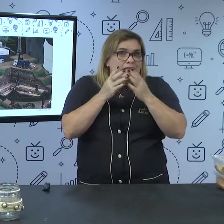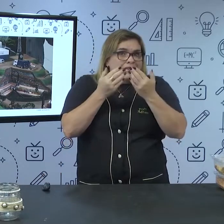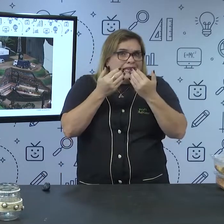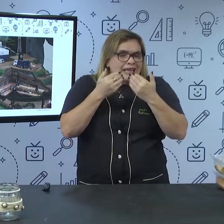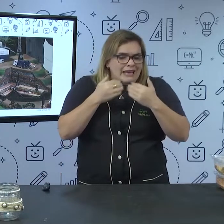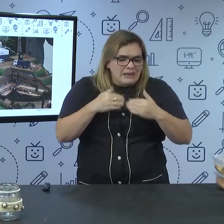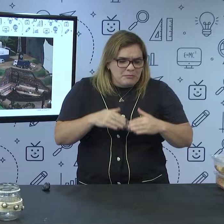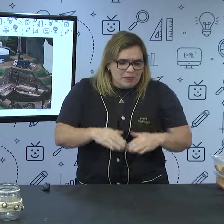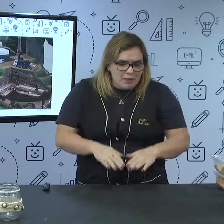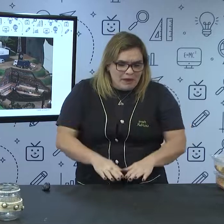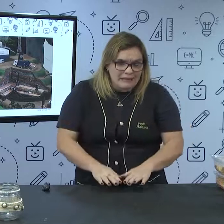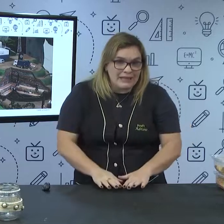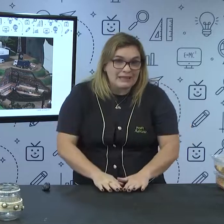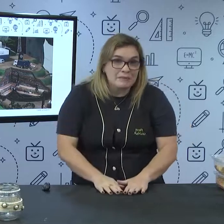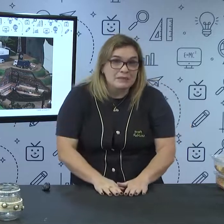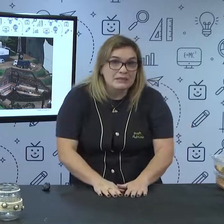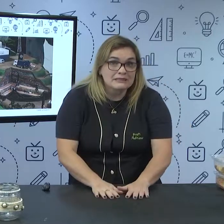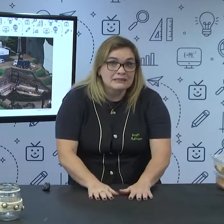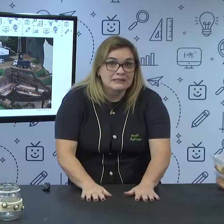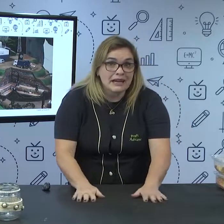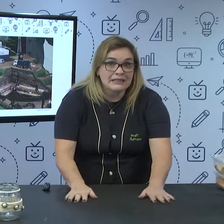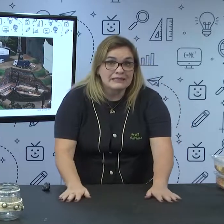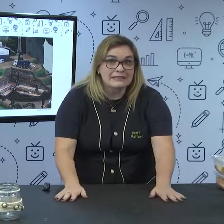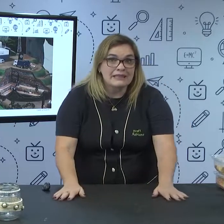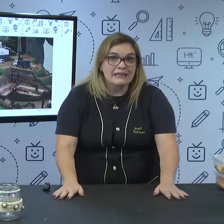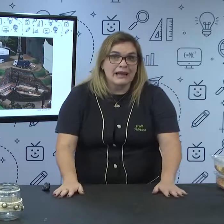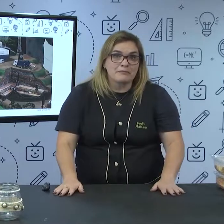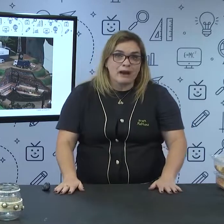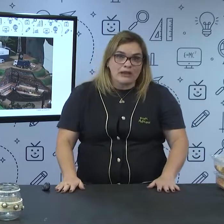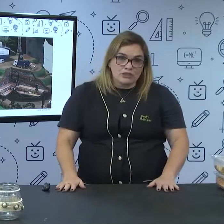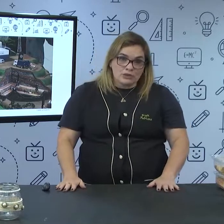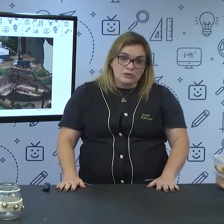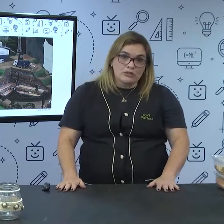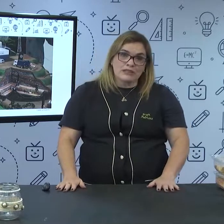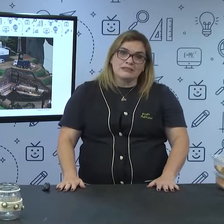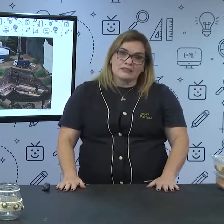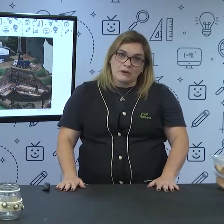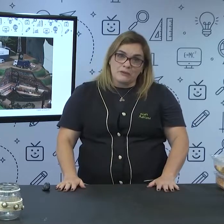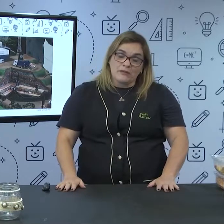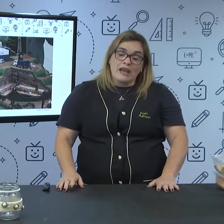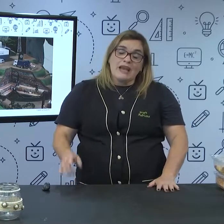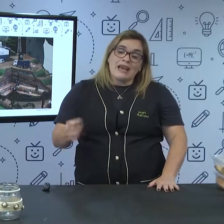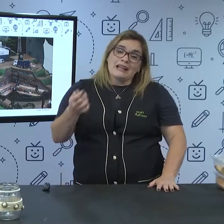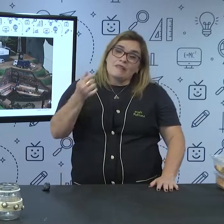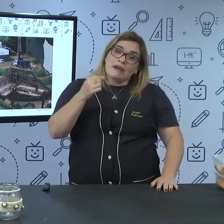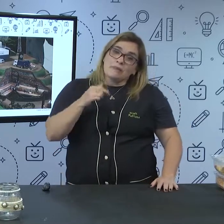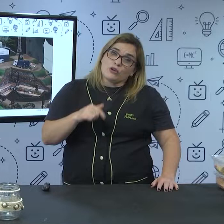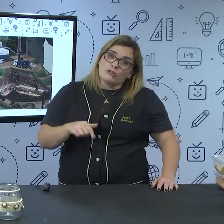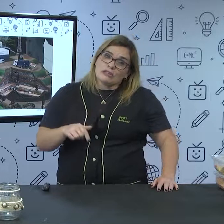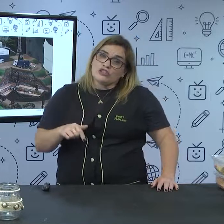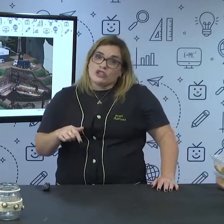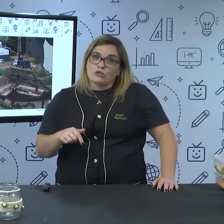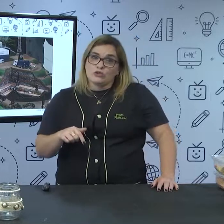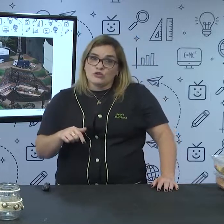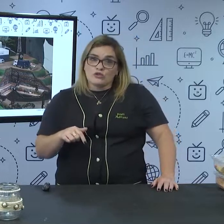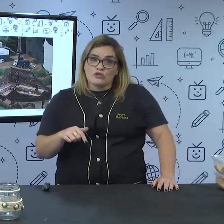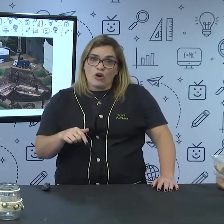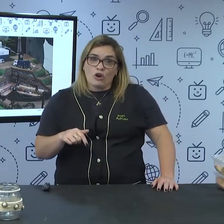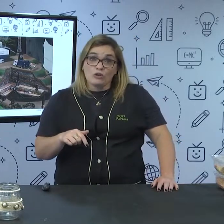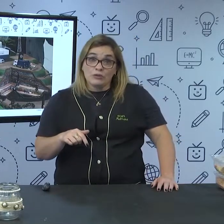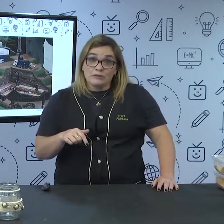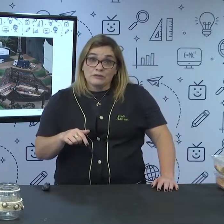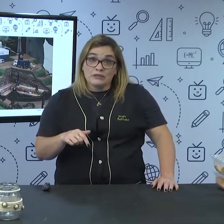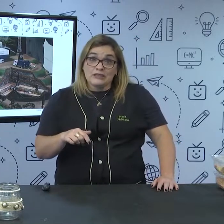Lembram aquela manta que tem lá embaixo? então, ela vai proteger o